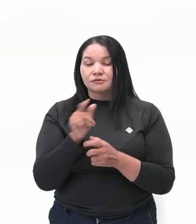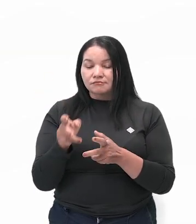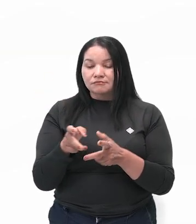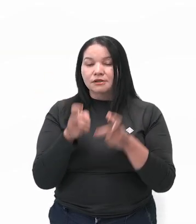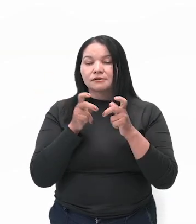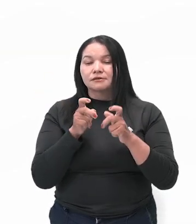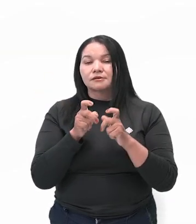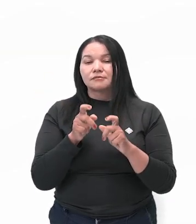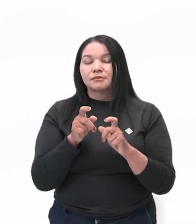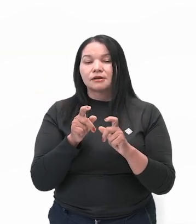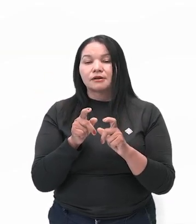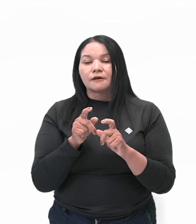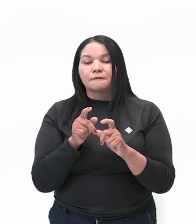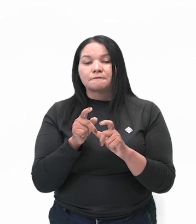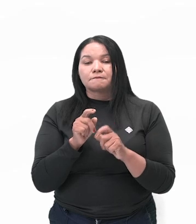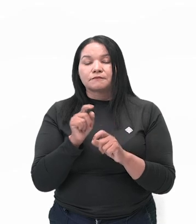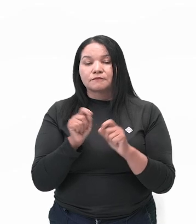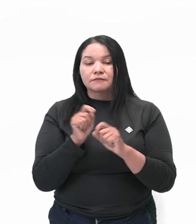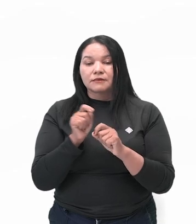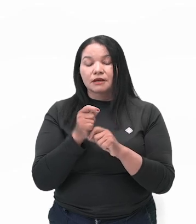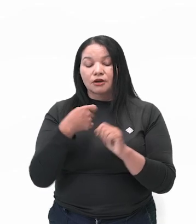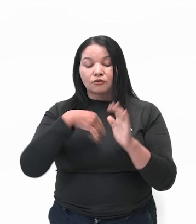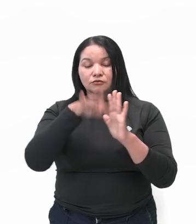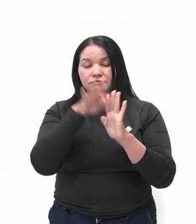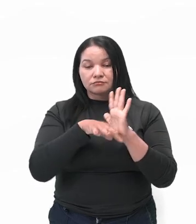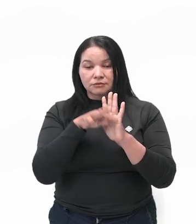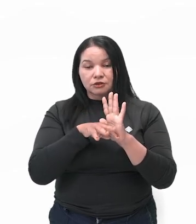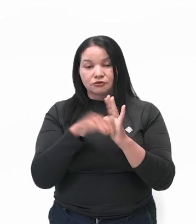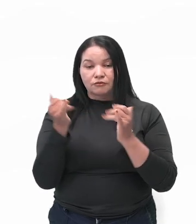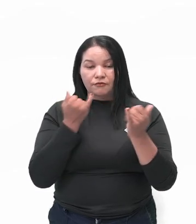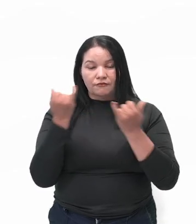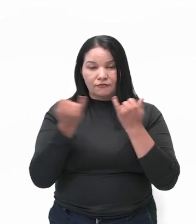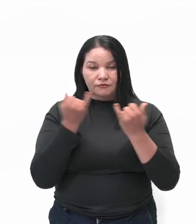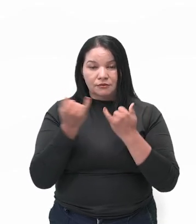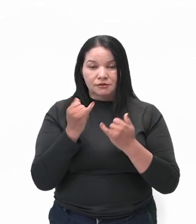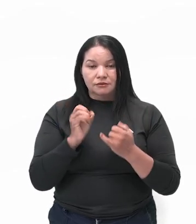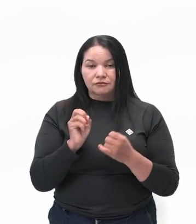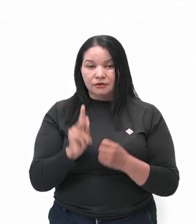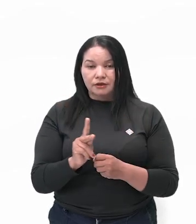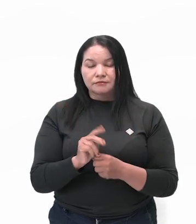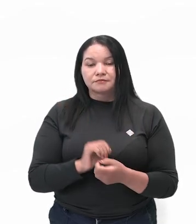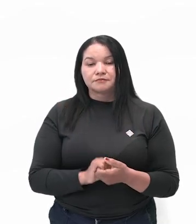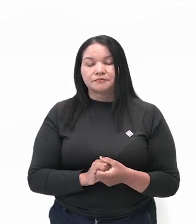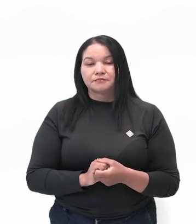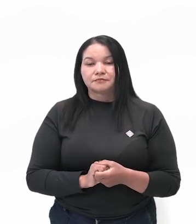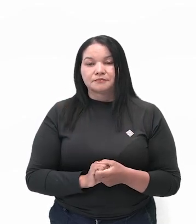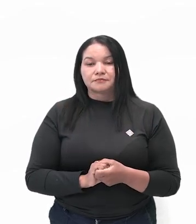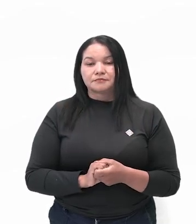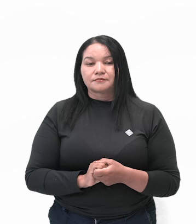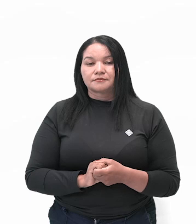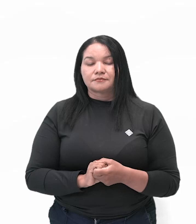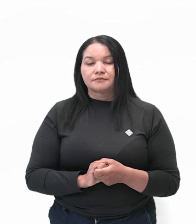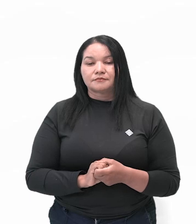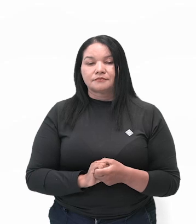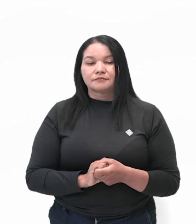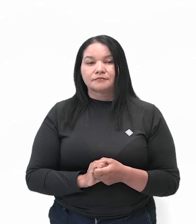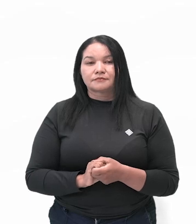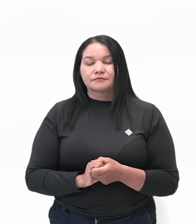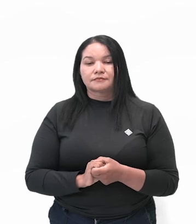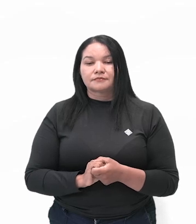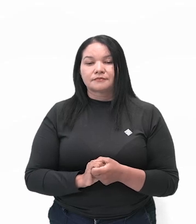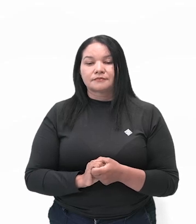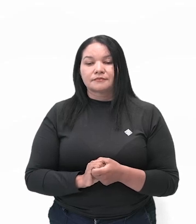capturar aí o que a mensagem do texto quer passar. Beleza? E falando nisso, só para a